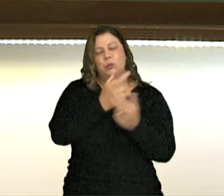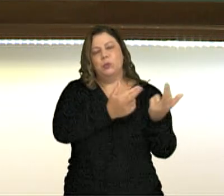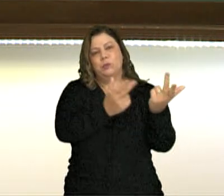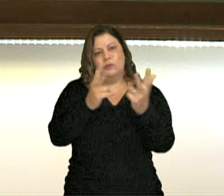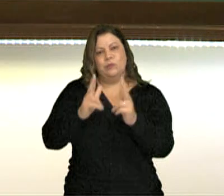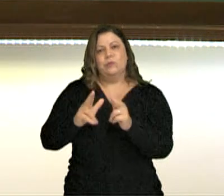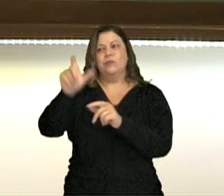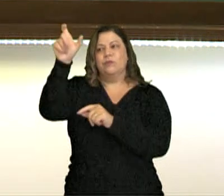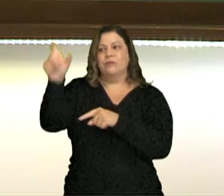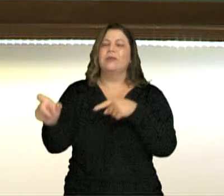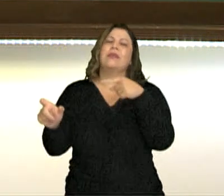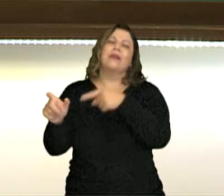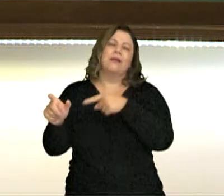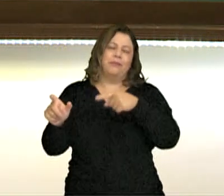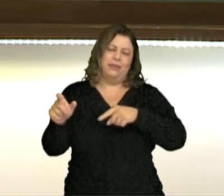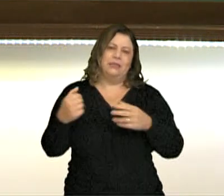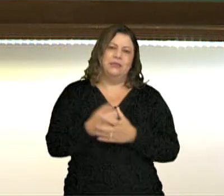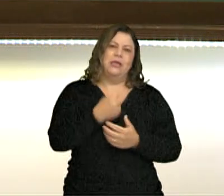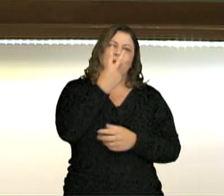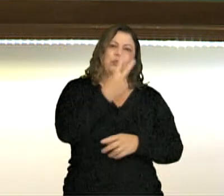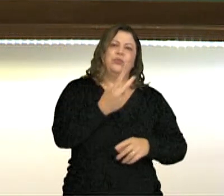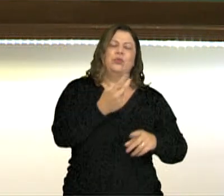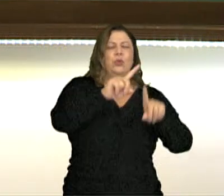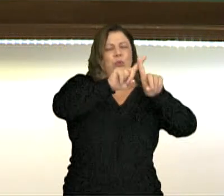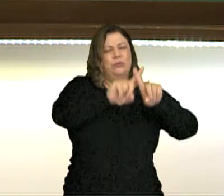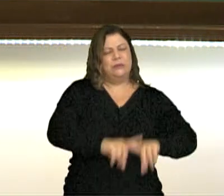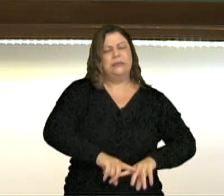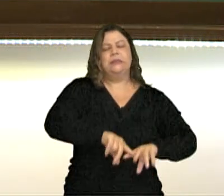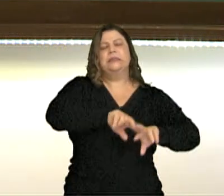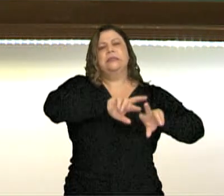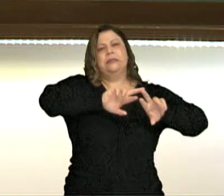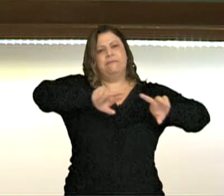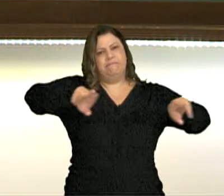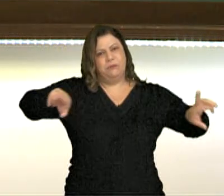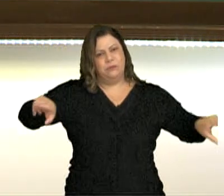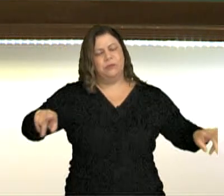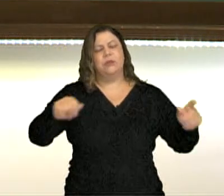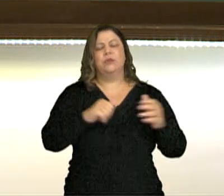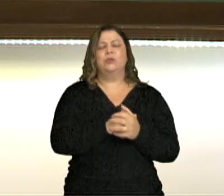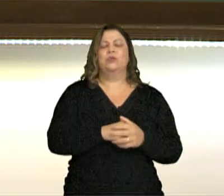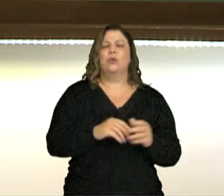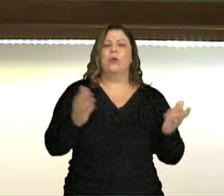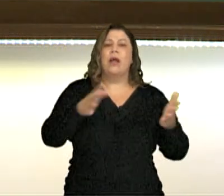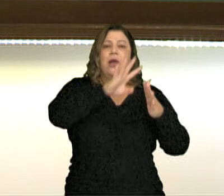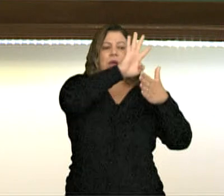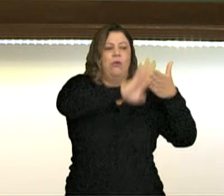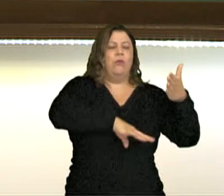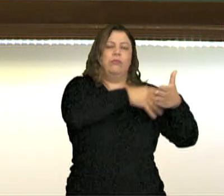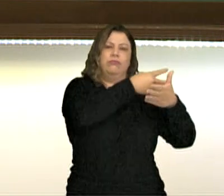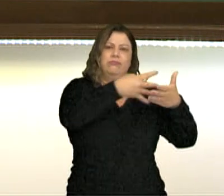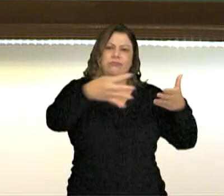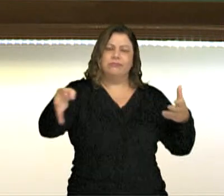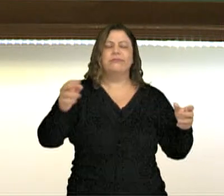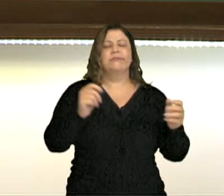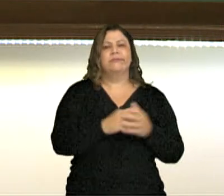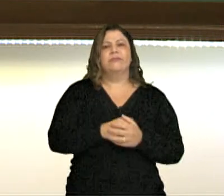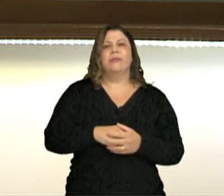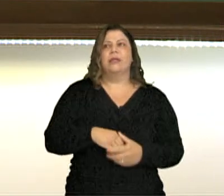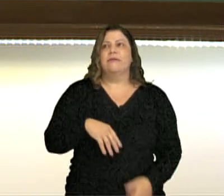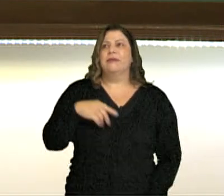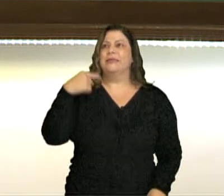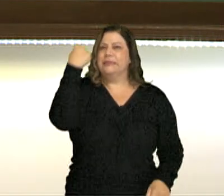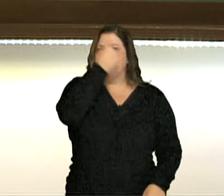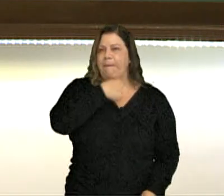chega a jogar 2 jogos por semana, com esse nosso calendário do futebol brasileiro, às vezes ali 48